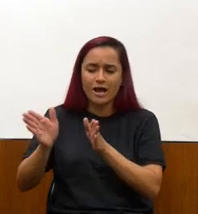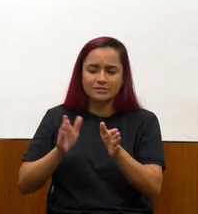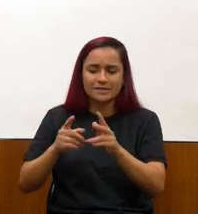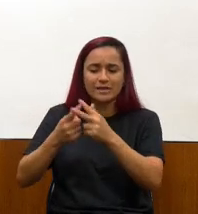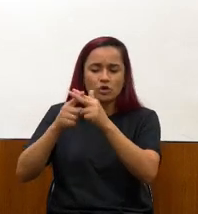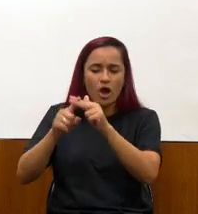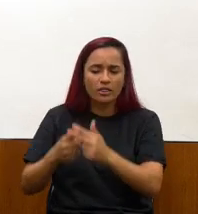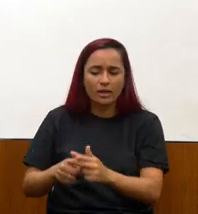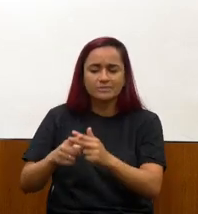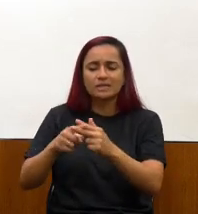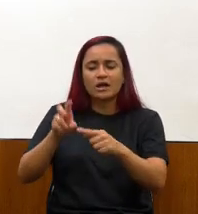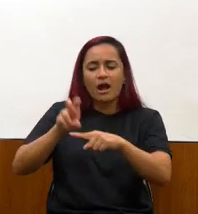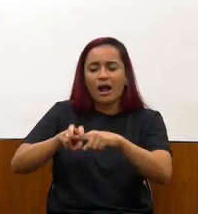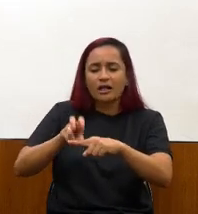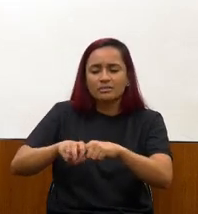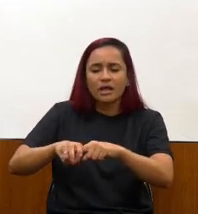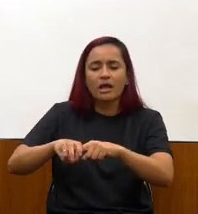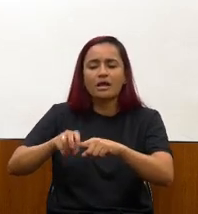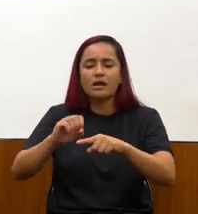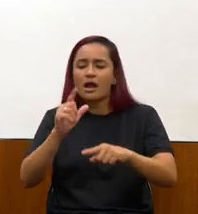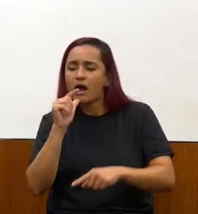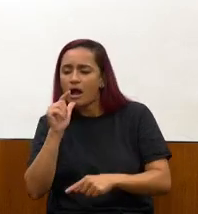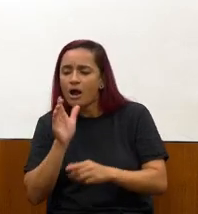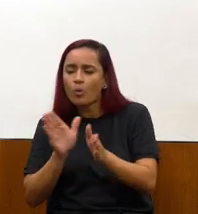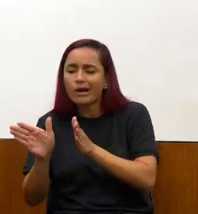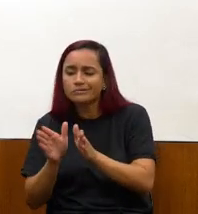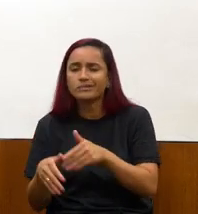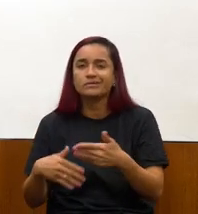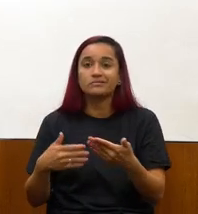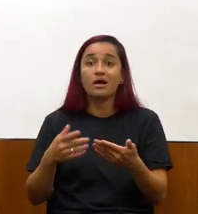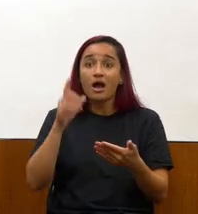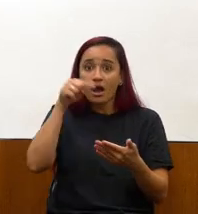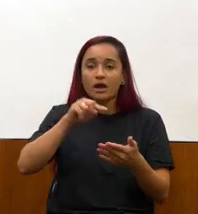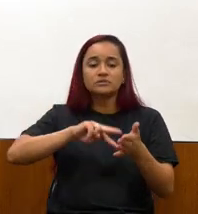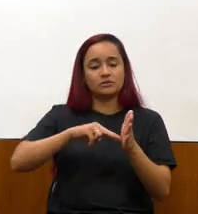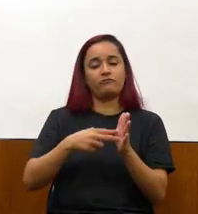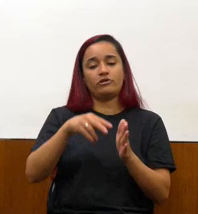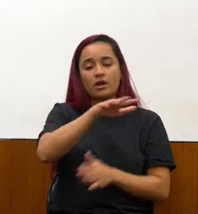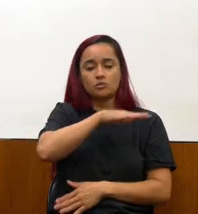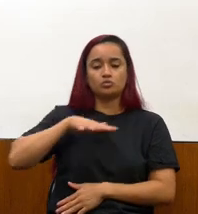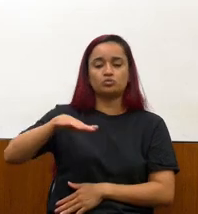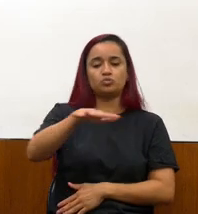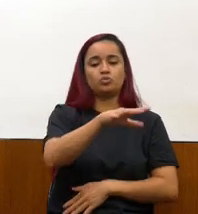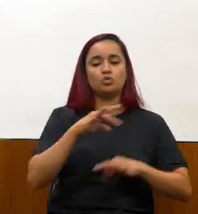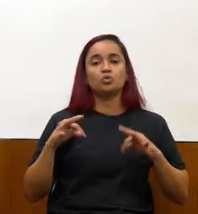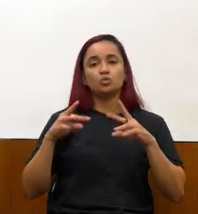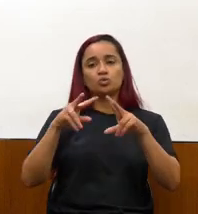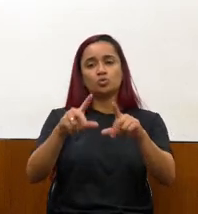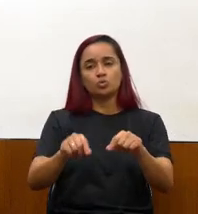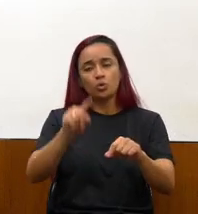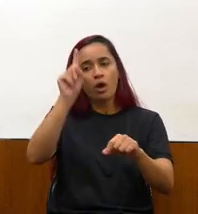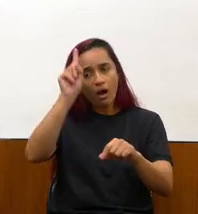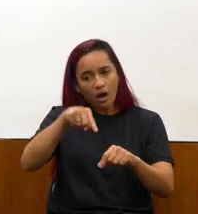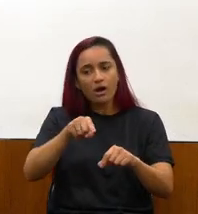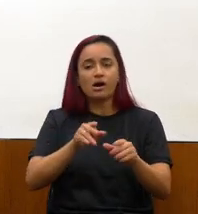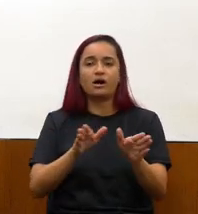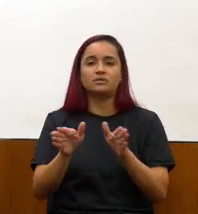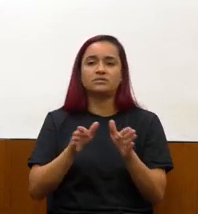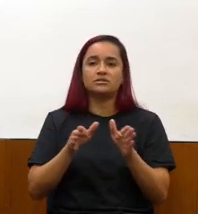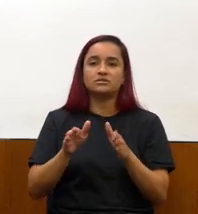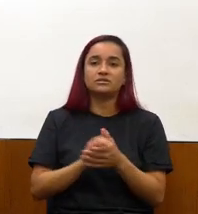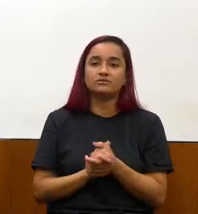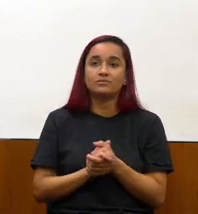da cadeira, água. Então, esse espaço é o espaço acessível. Então, acessível é tudo que ele é atingível, é aquilo que